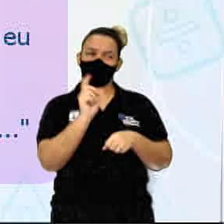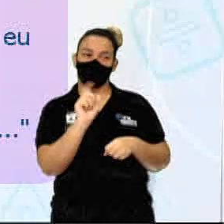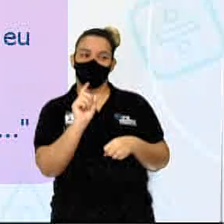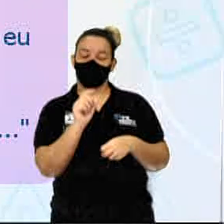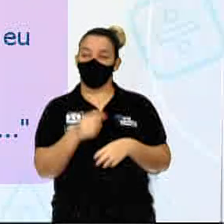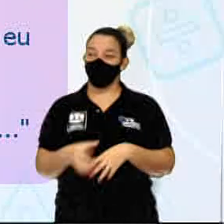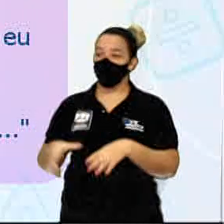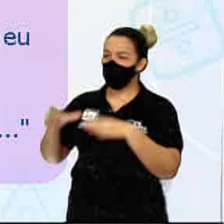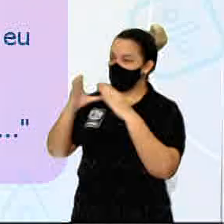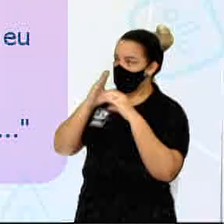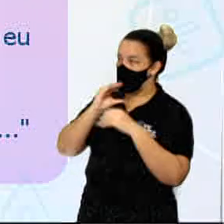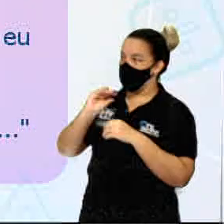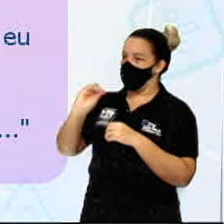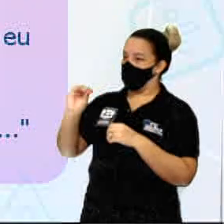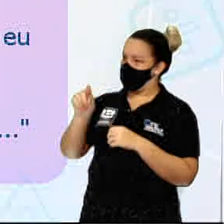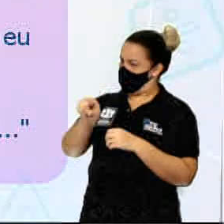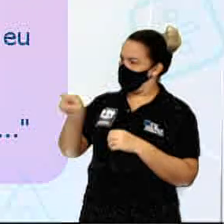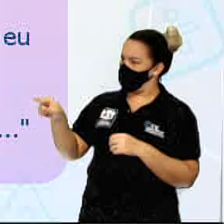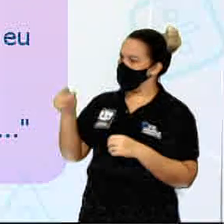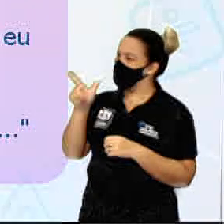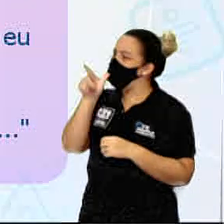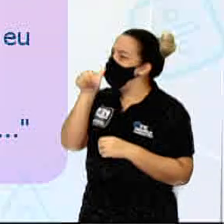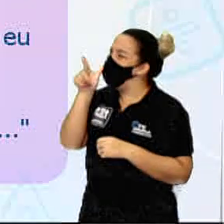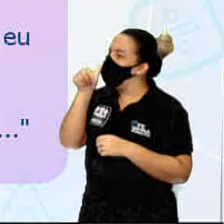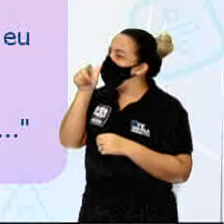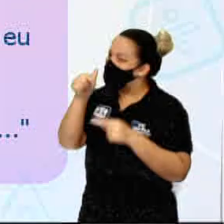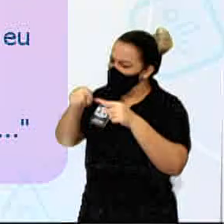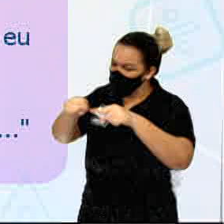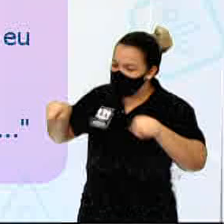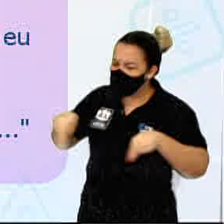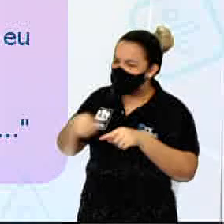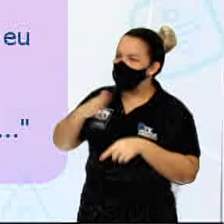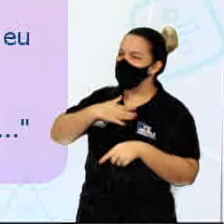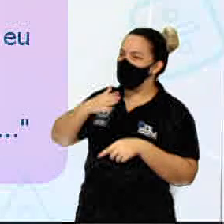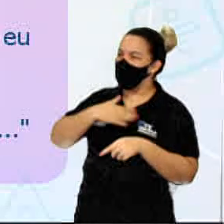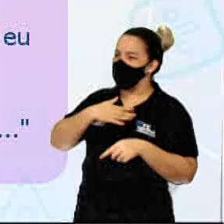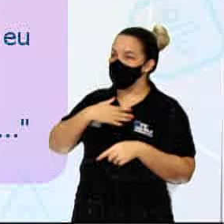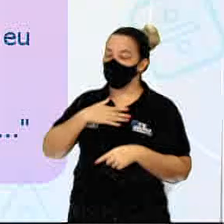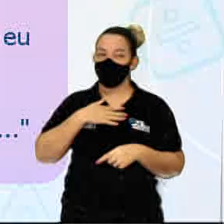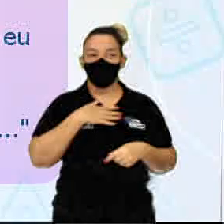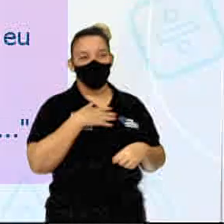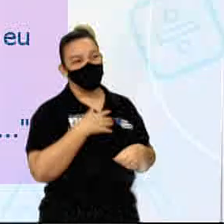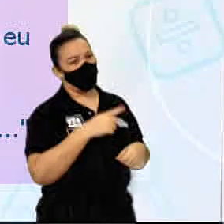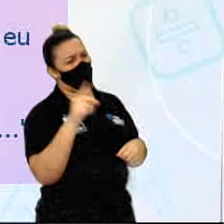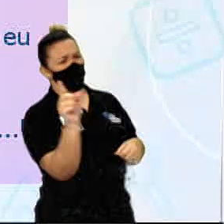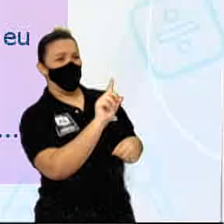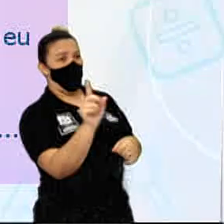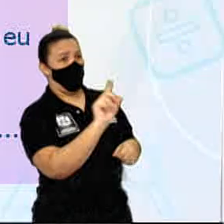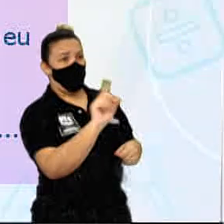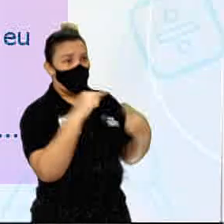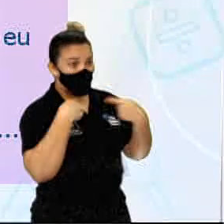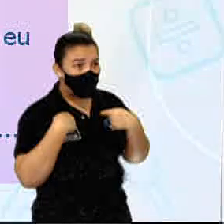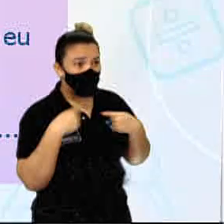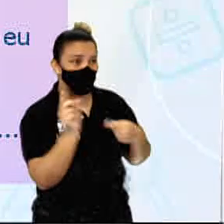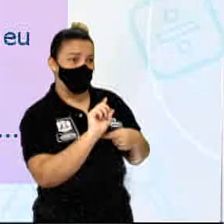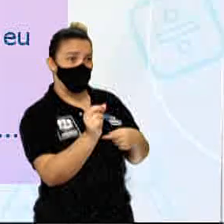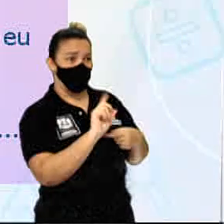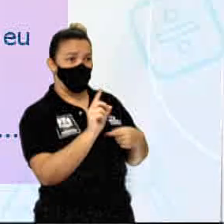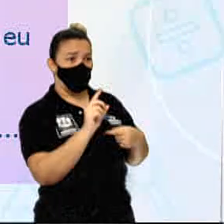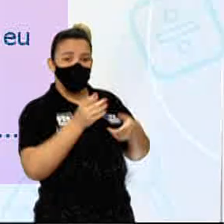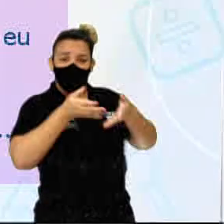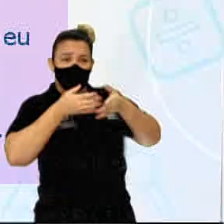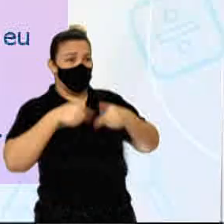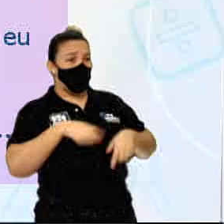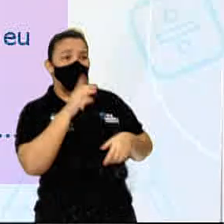o lobo, você bebeu água do meu poço. Não, exclamou o cordeiro, eu ainda